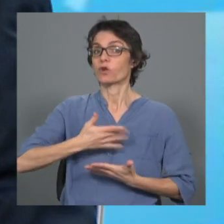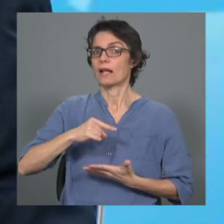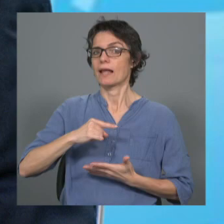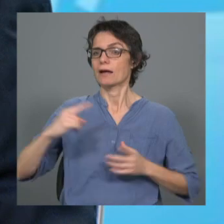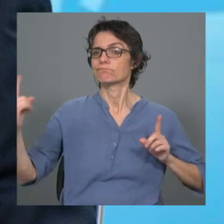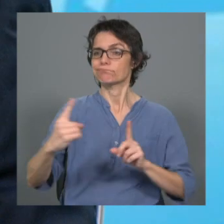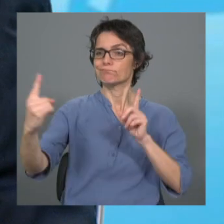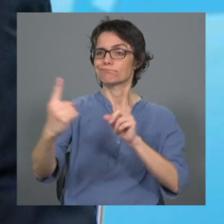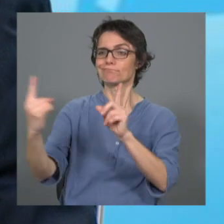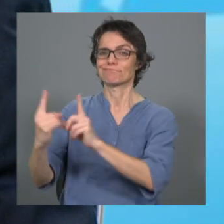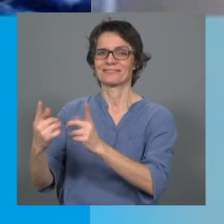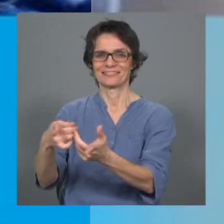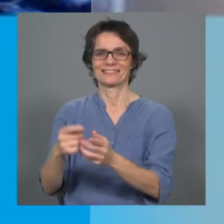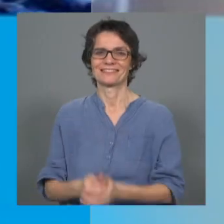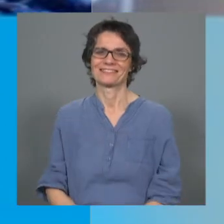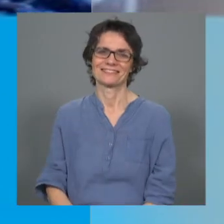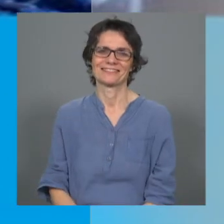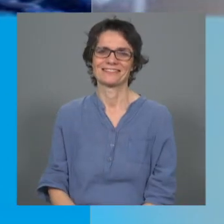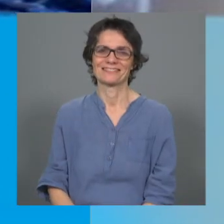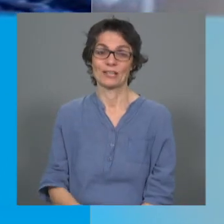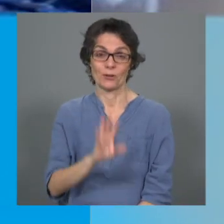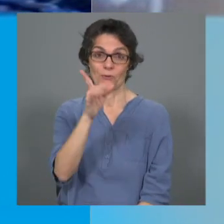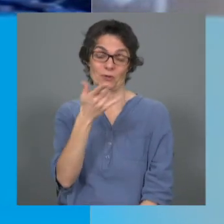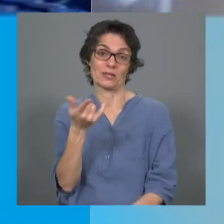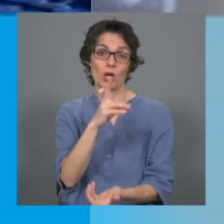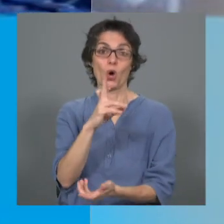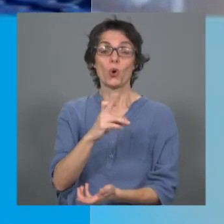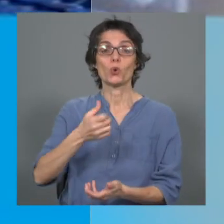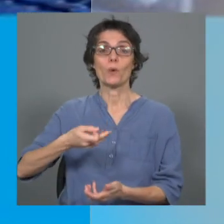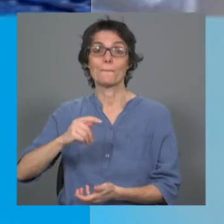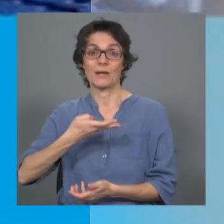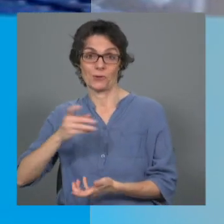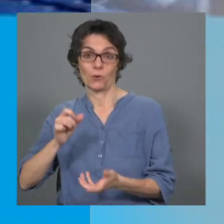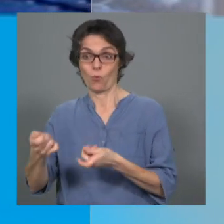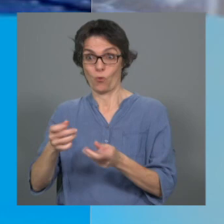Rui Pedro coordenou uma equipa, porque nada disto se consegue fazer sozinho, mas